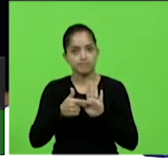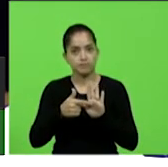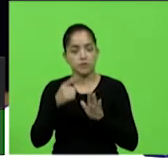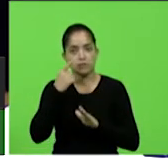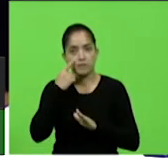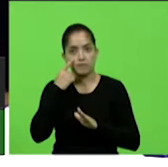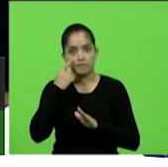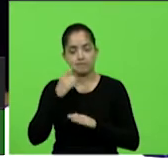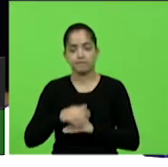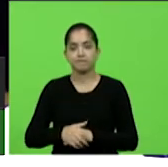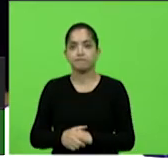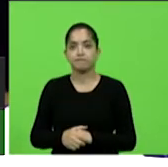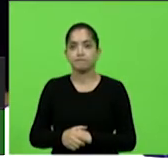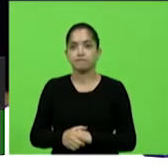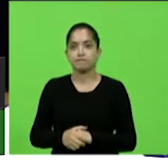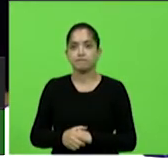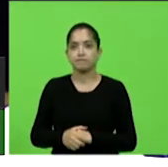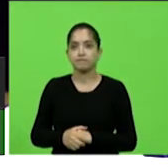favor.